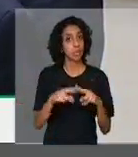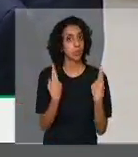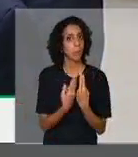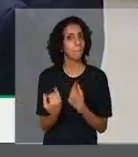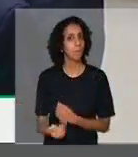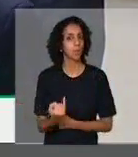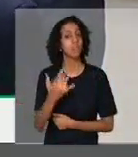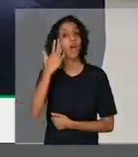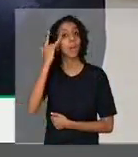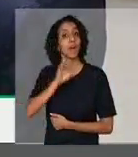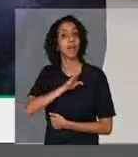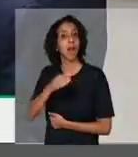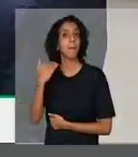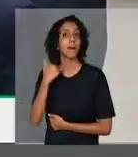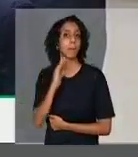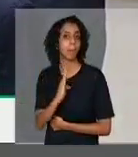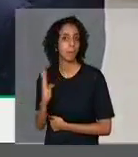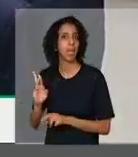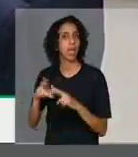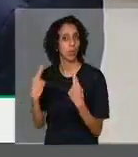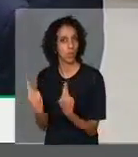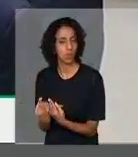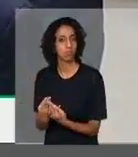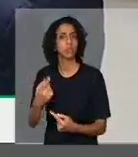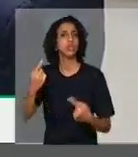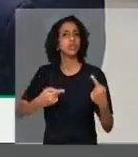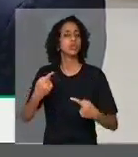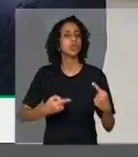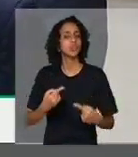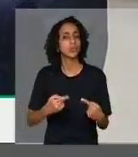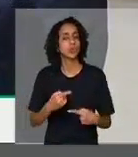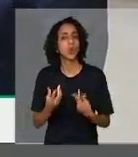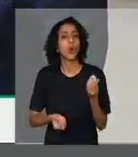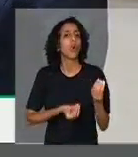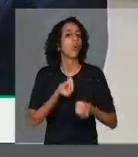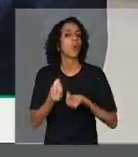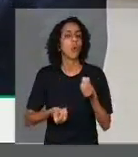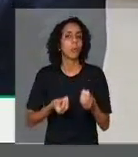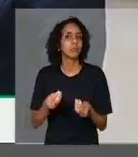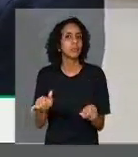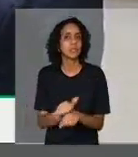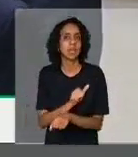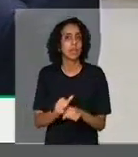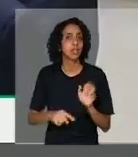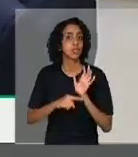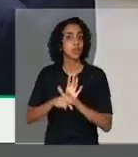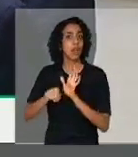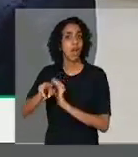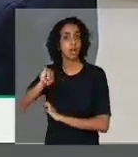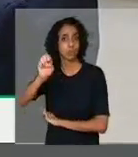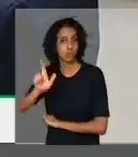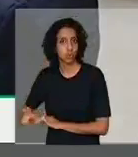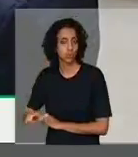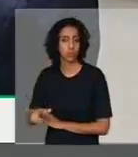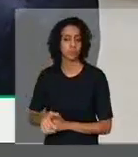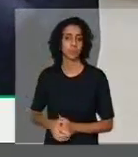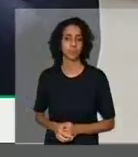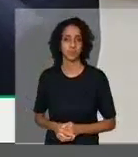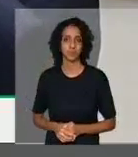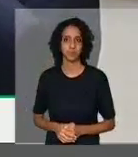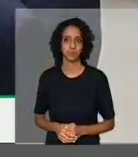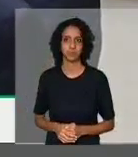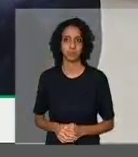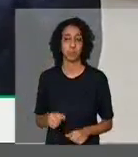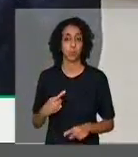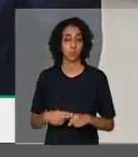no Banco do Brasil, discutindo as soluções e as alternativas para isso. A começar, porque